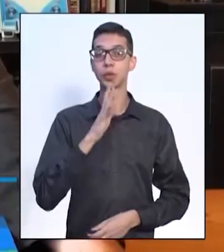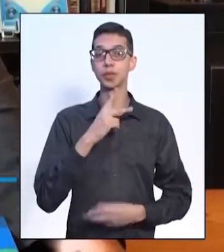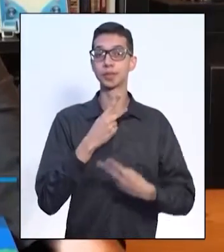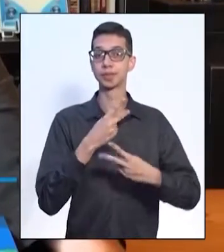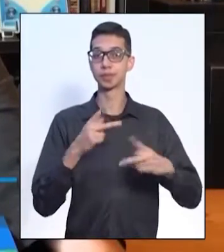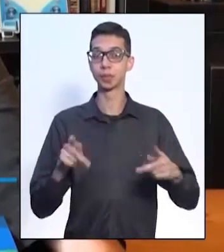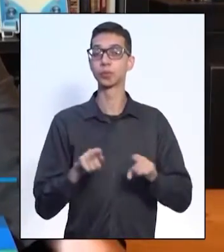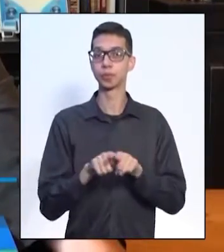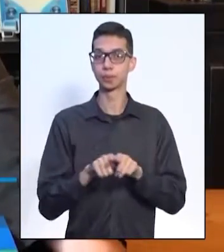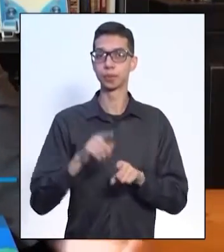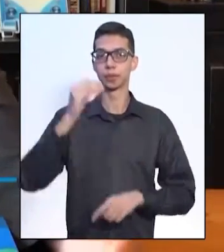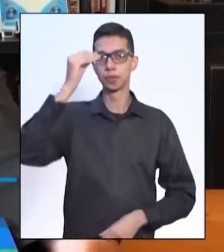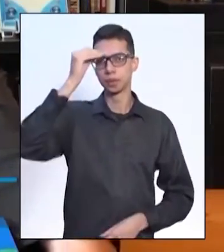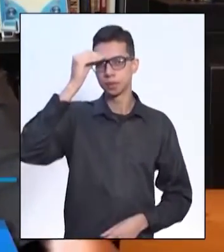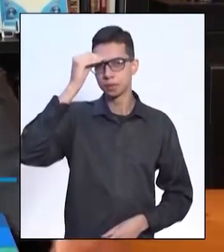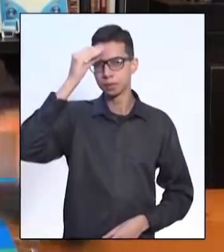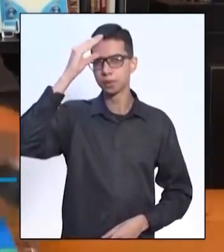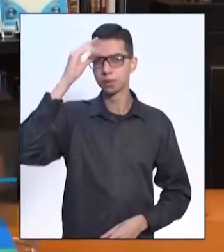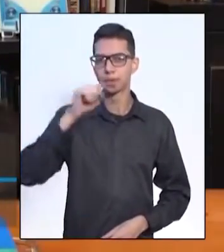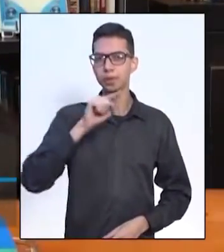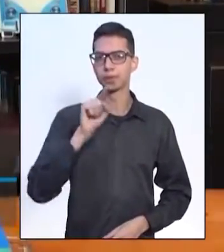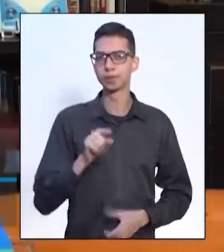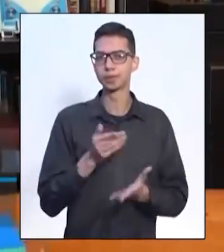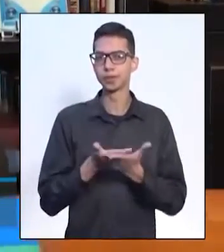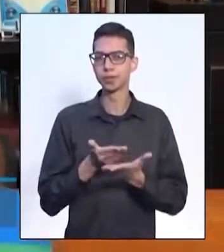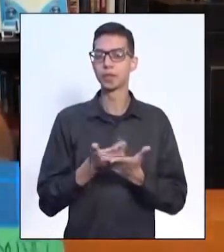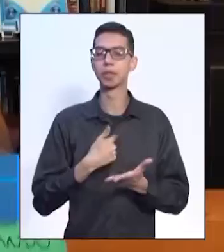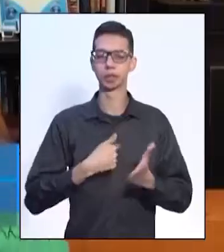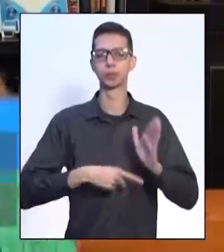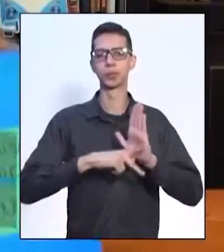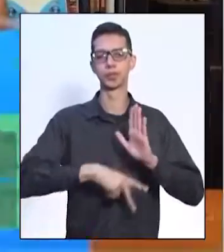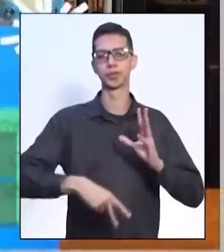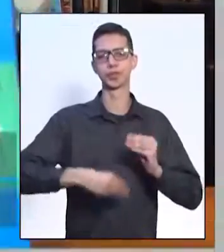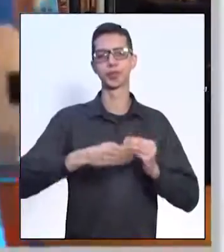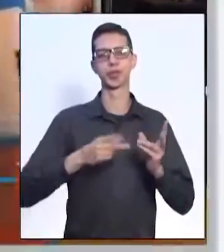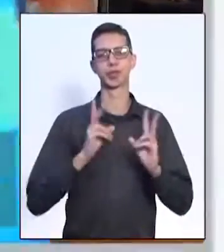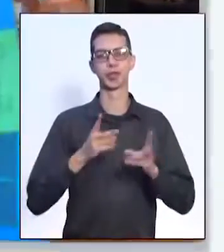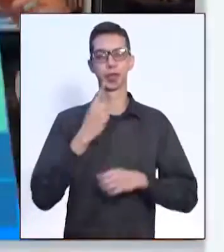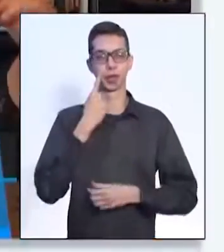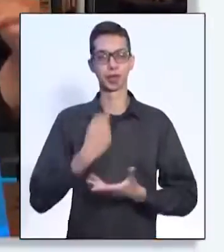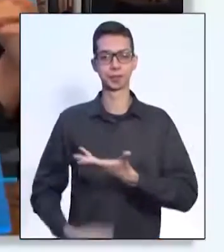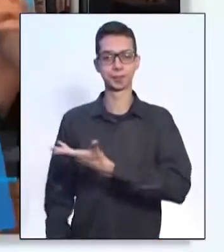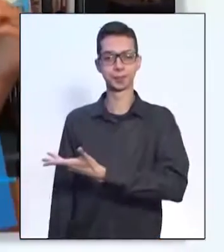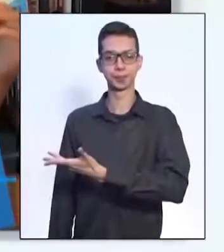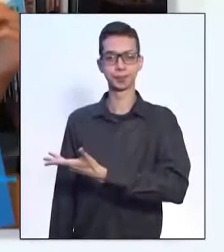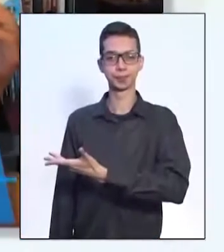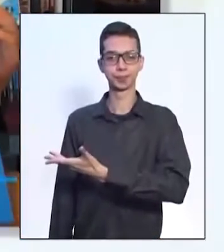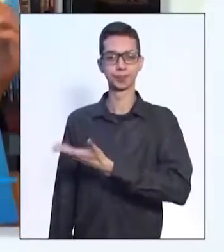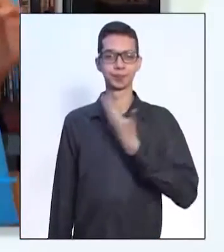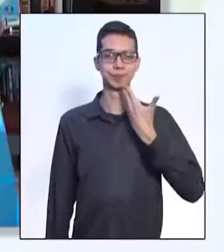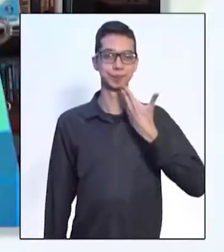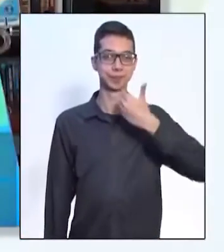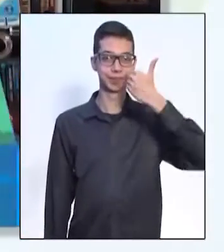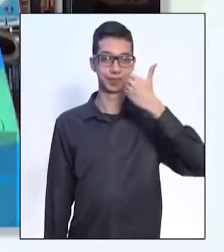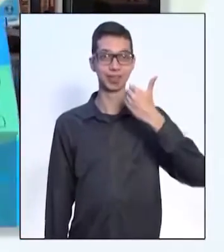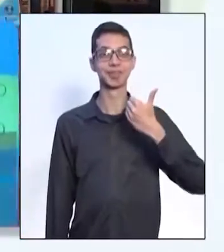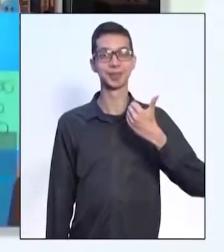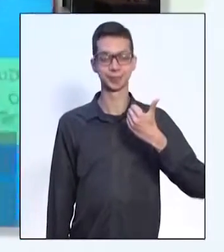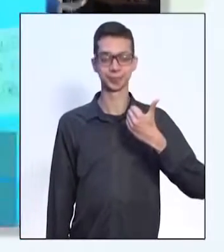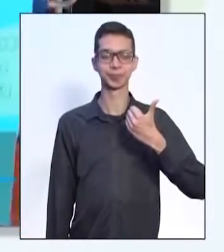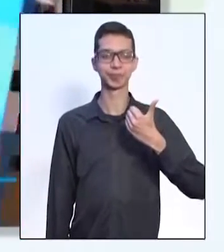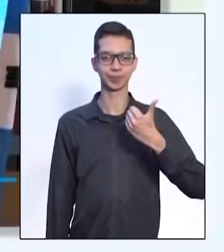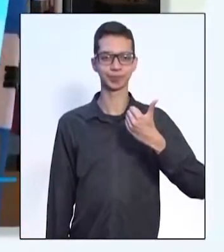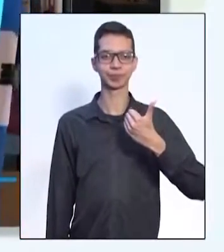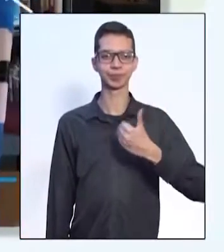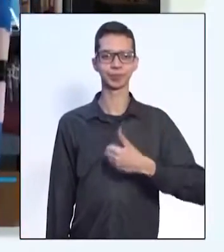vocês estão estudando? Bom, eu segui incrementando o meu projeto, olha só. Ele melhorou desde o nosso último encontro.